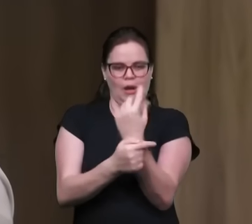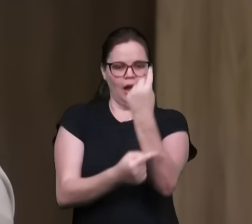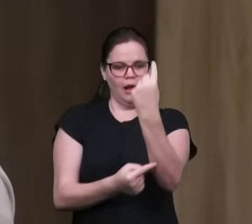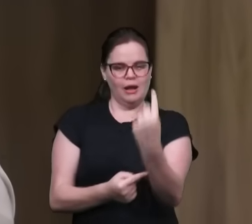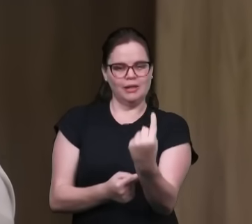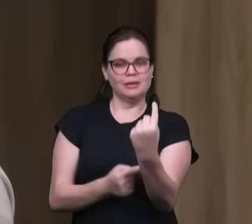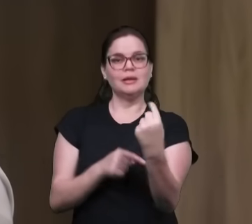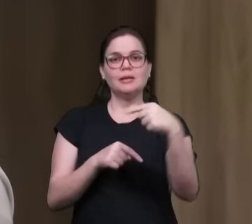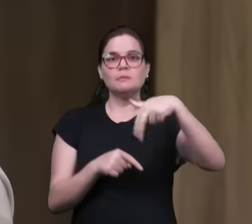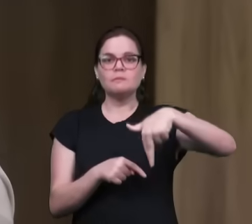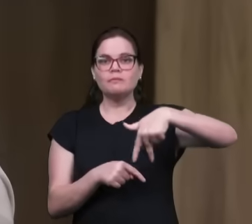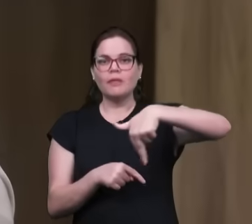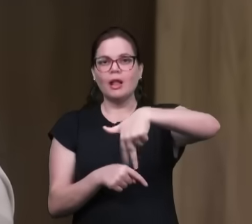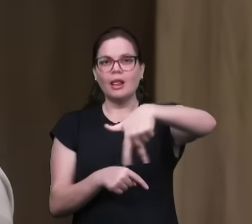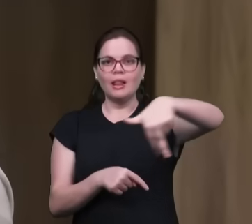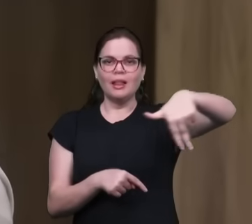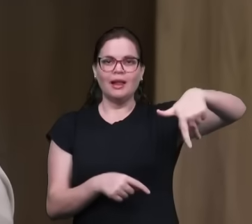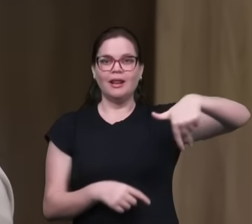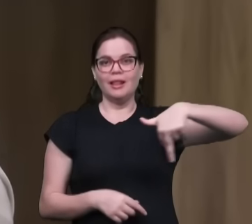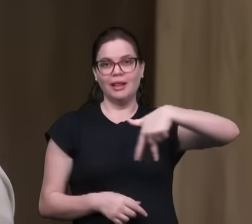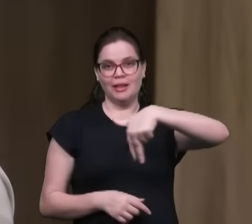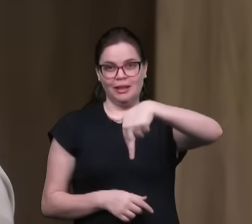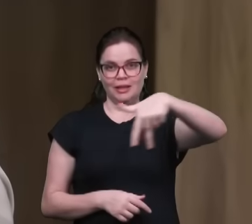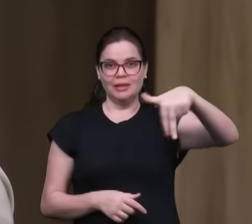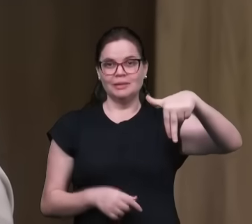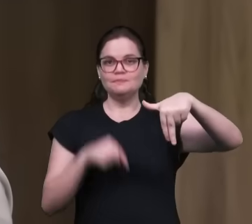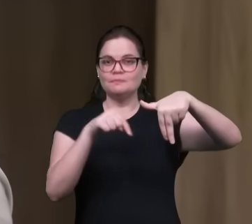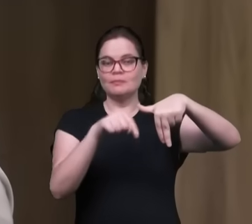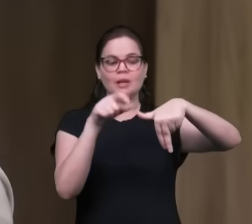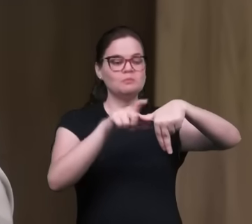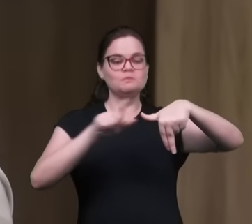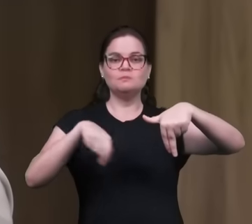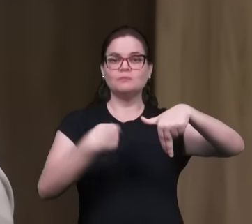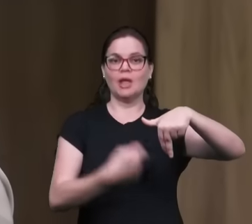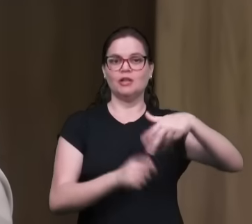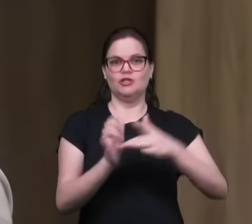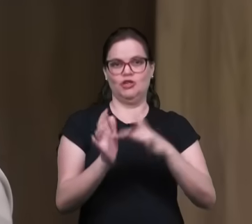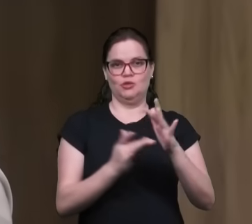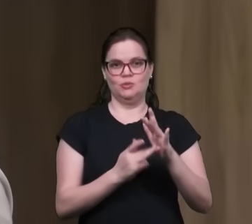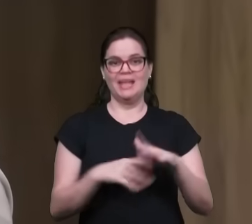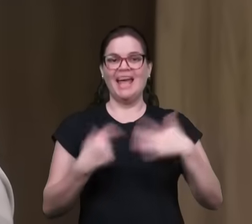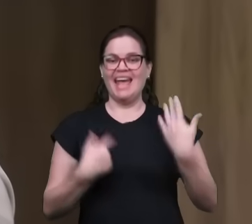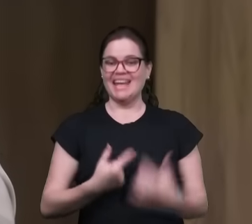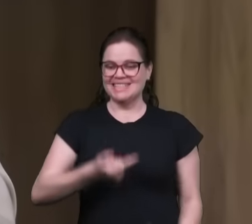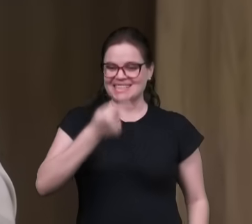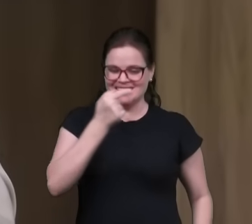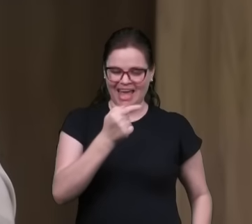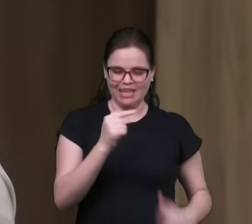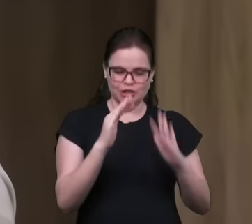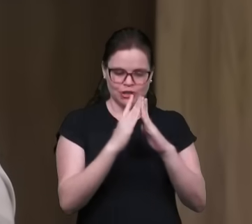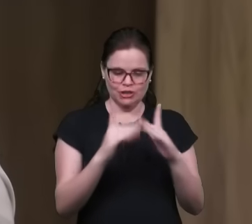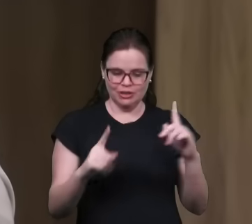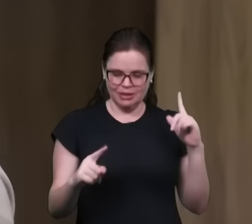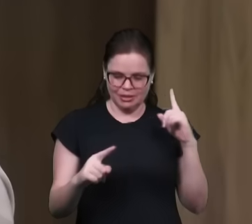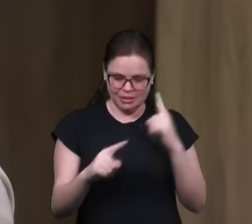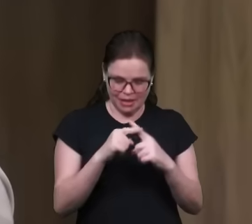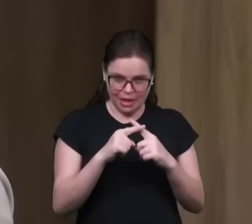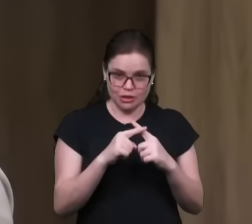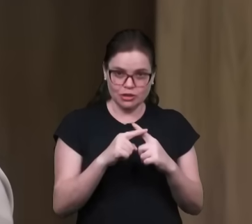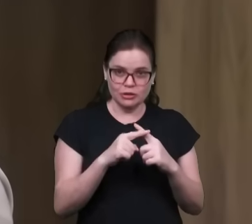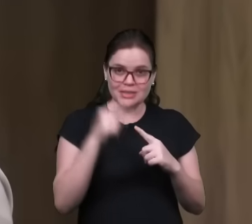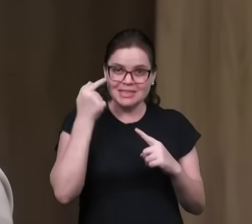né? As 7 igrejas. O que é 7 igrejas? Não quer dizer 7 igrejas em si, contáveis, não. São 7